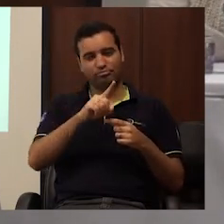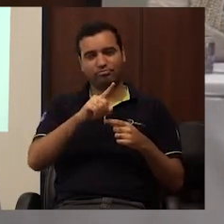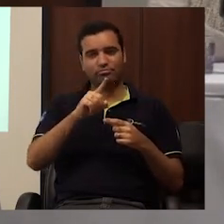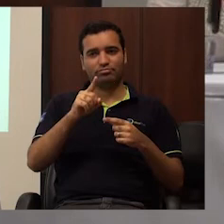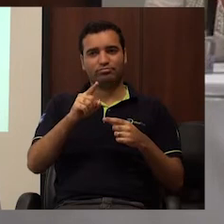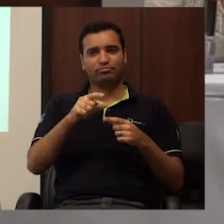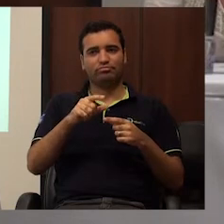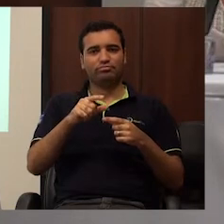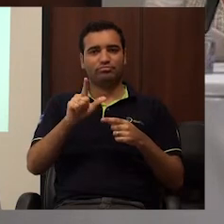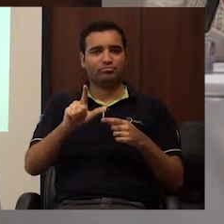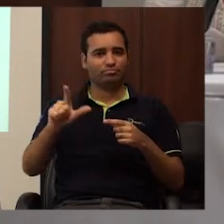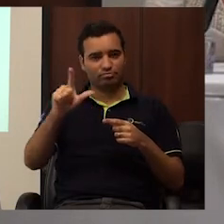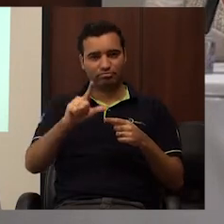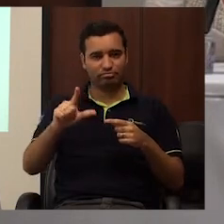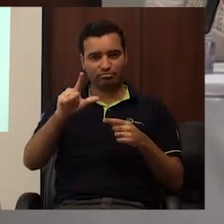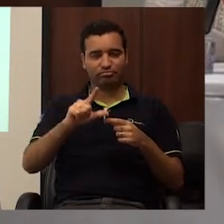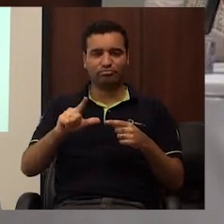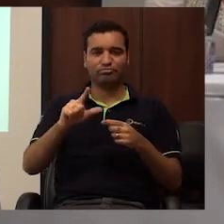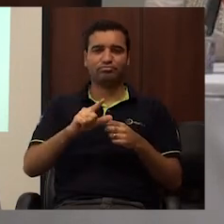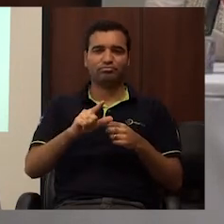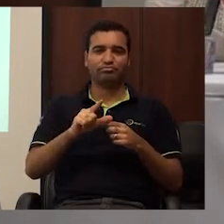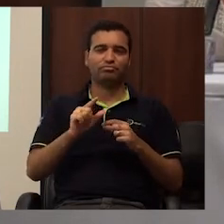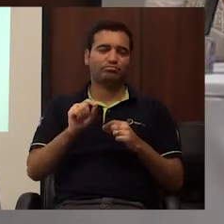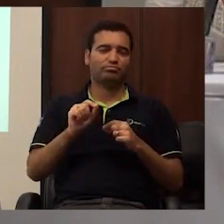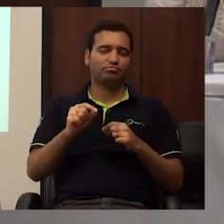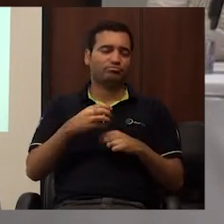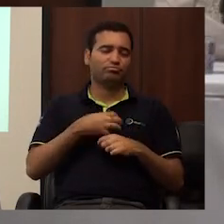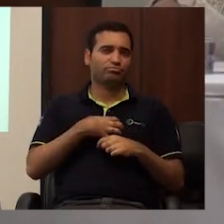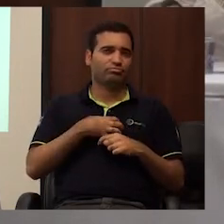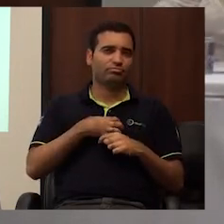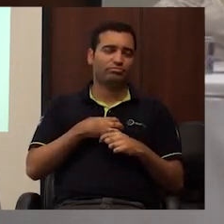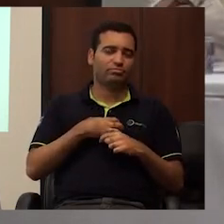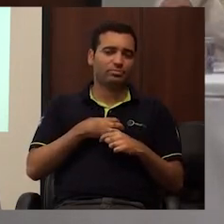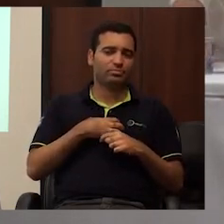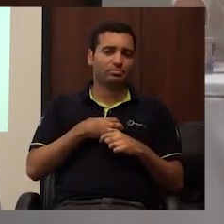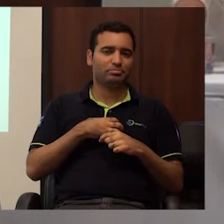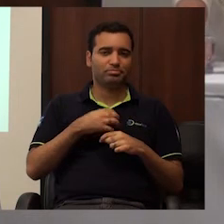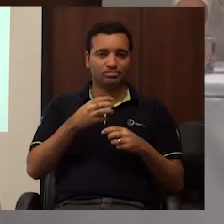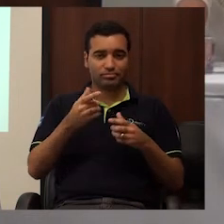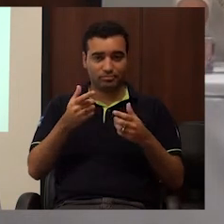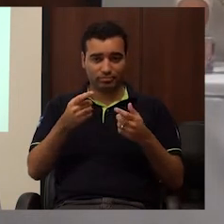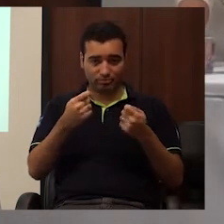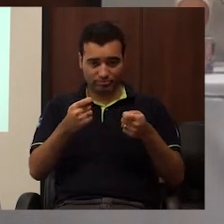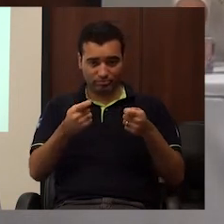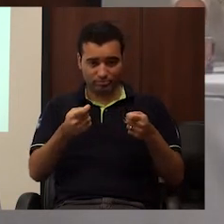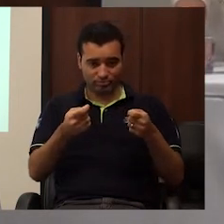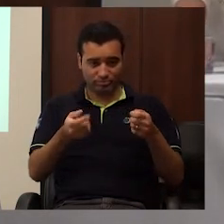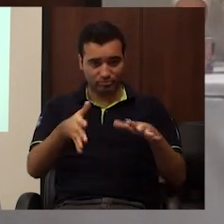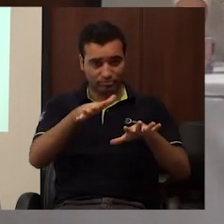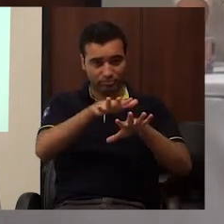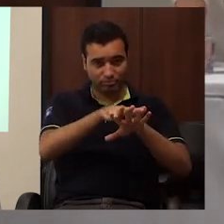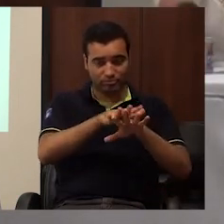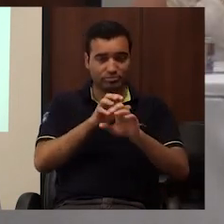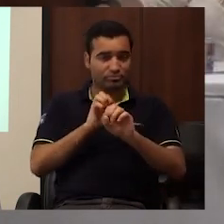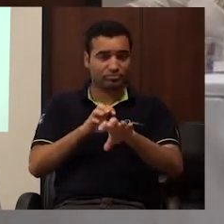e muito mais que lógica, no sentido de que para ser inclusiva a educação não pode